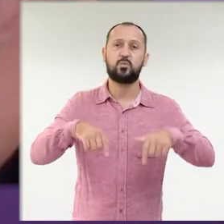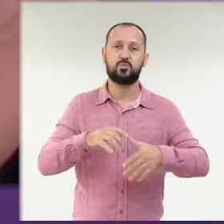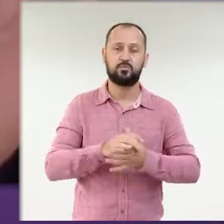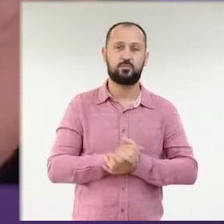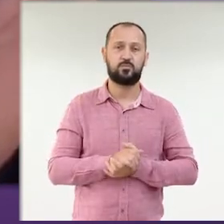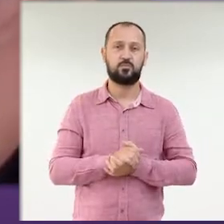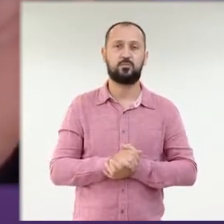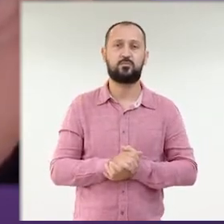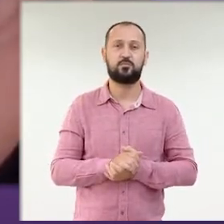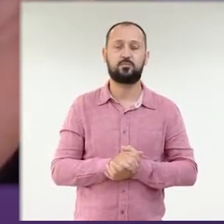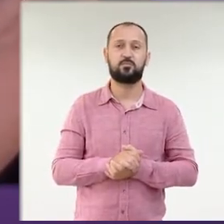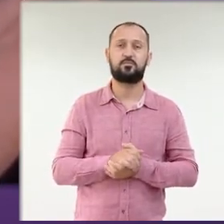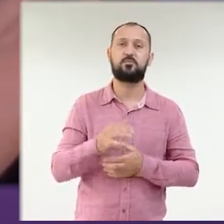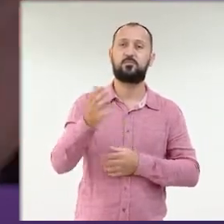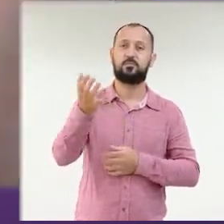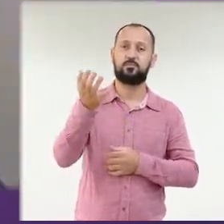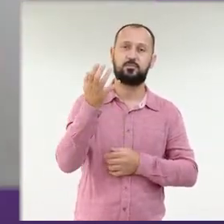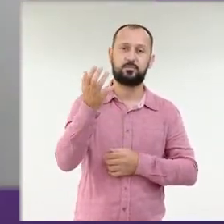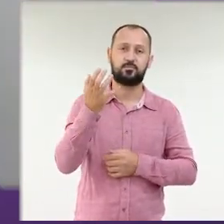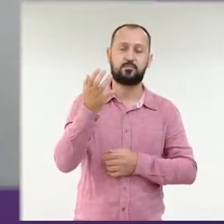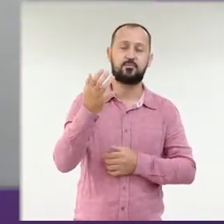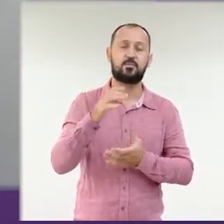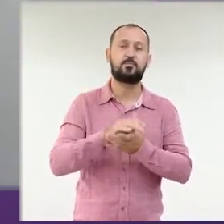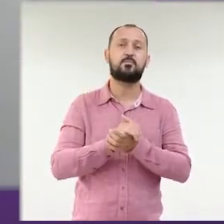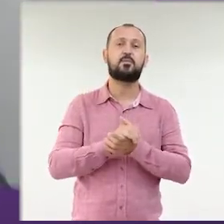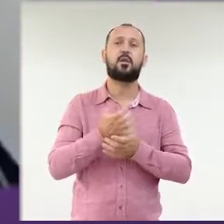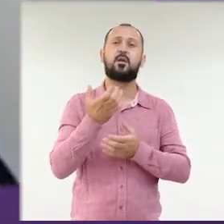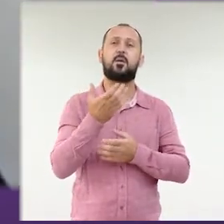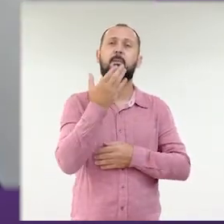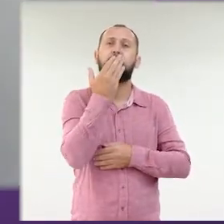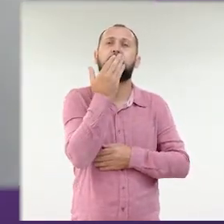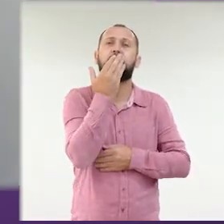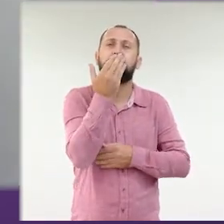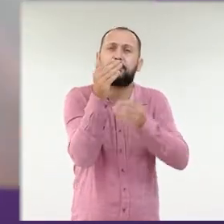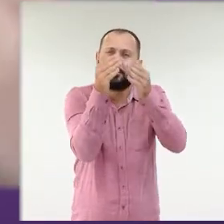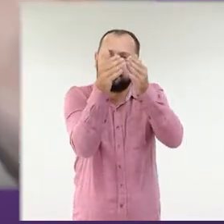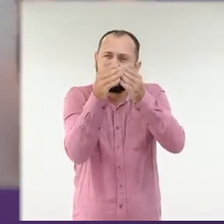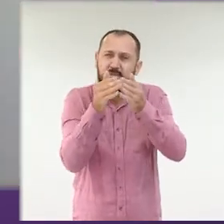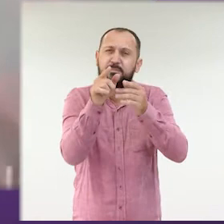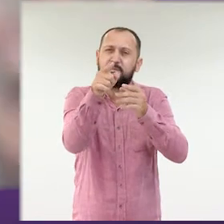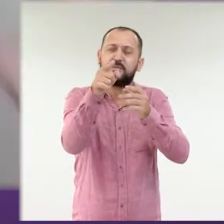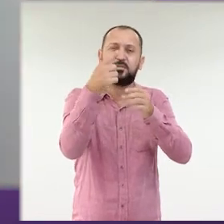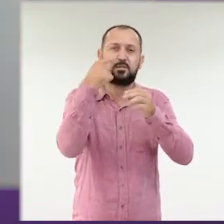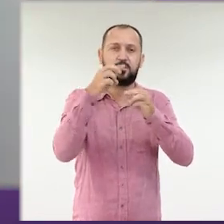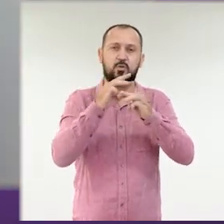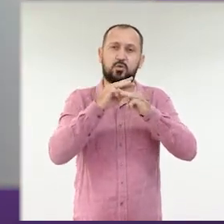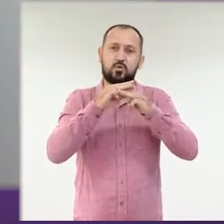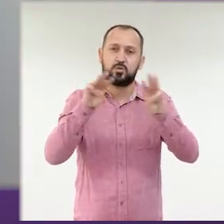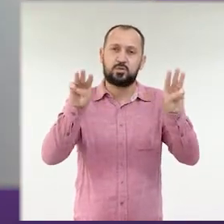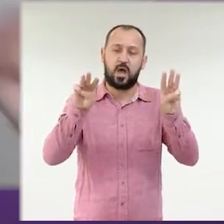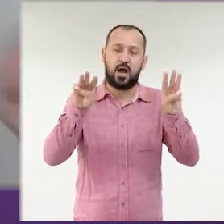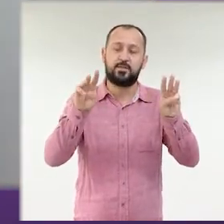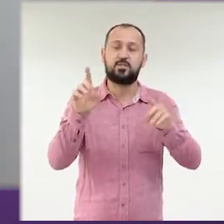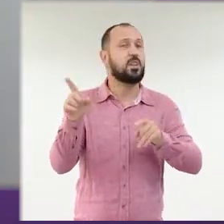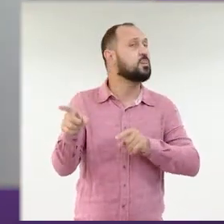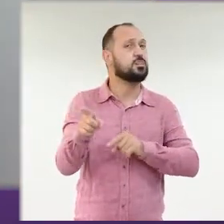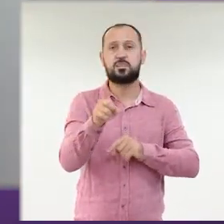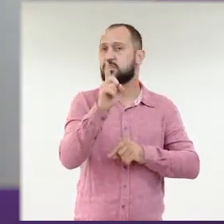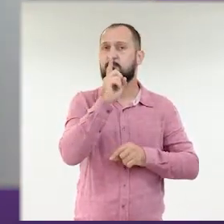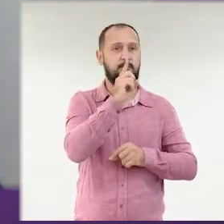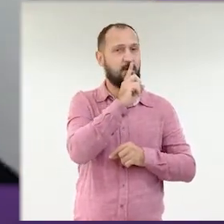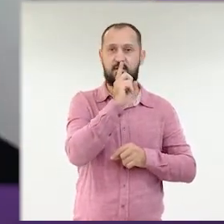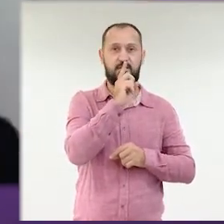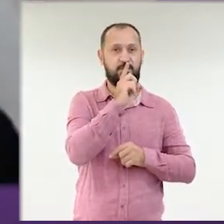material. Eu gostaria então, Lívia, de pedir para as pessoas acessarem o site Não